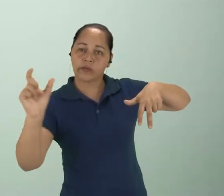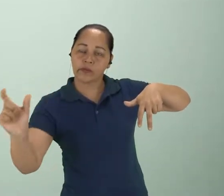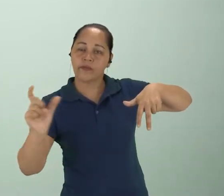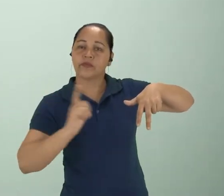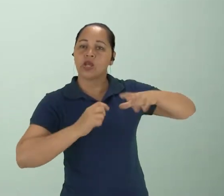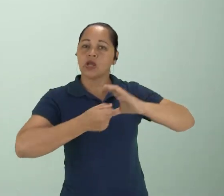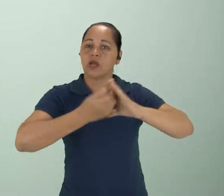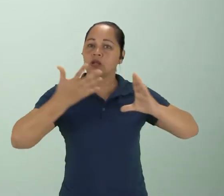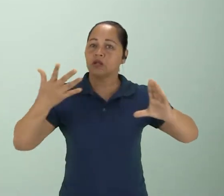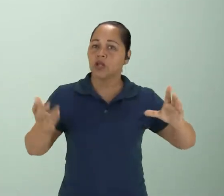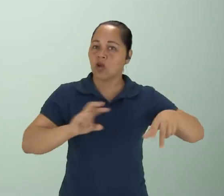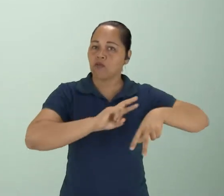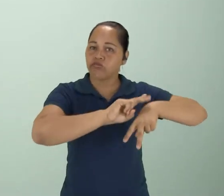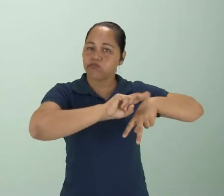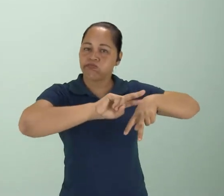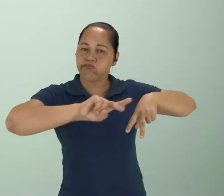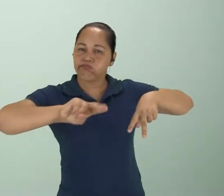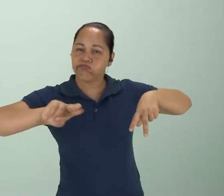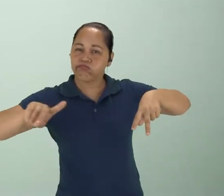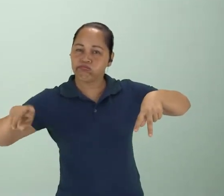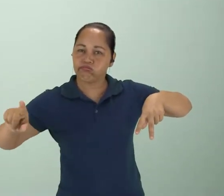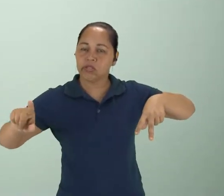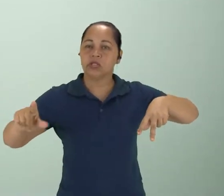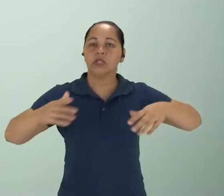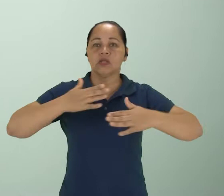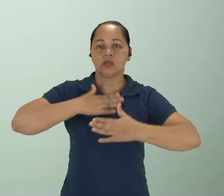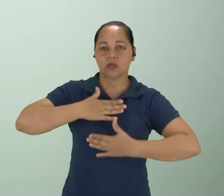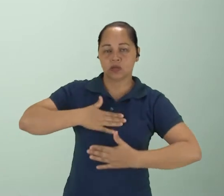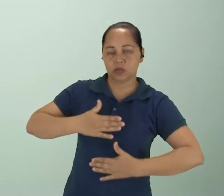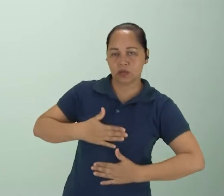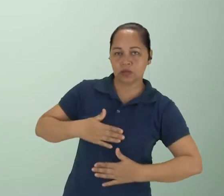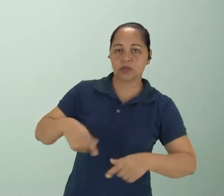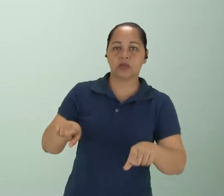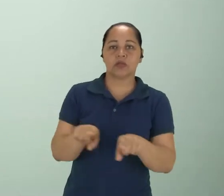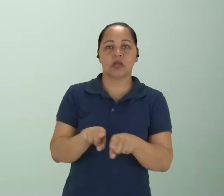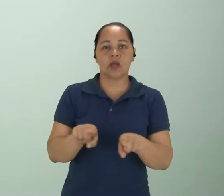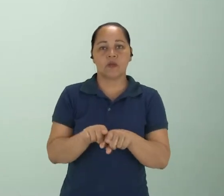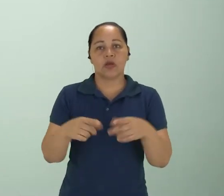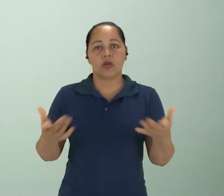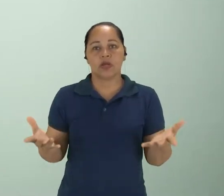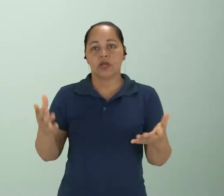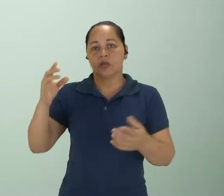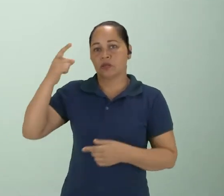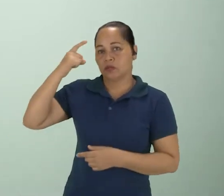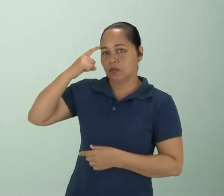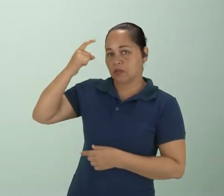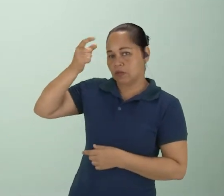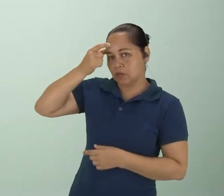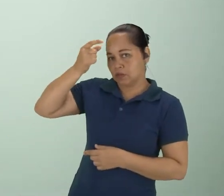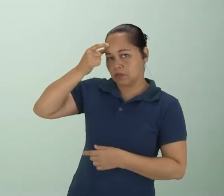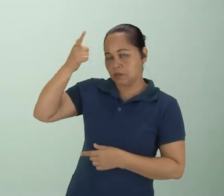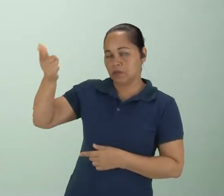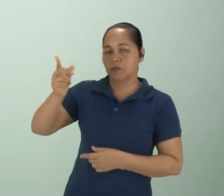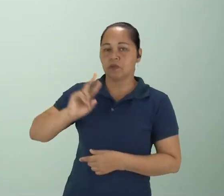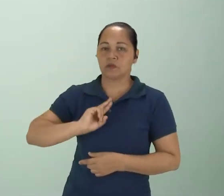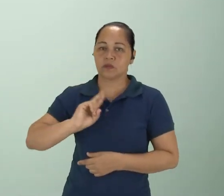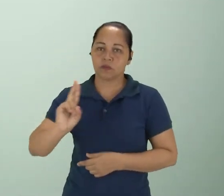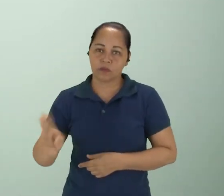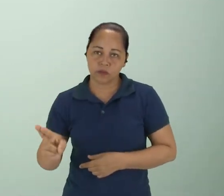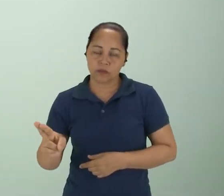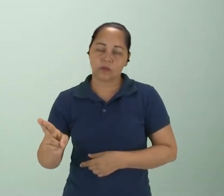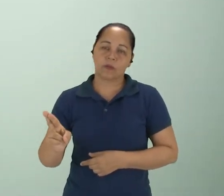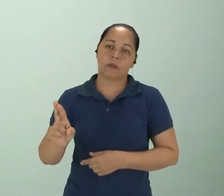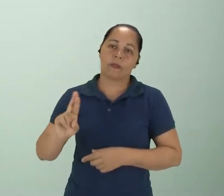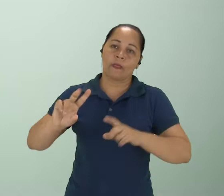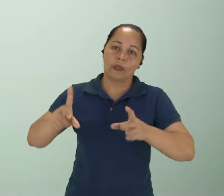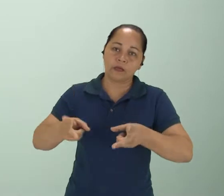características diversificadas, tanto a questões físicas, mas também de entender o mundo, formatações religiosas, perspectivas